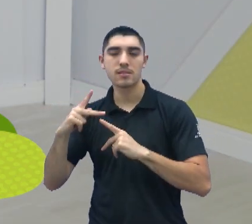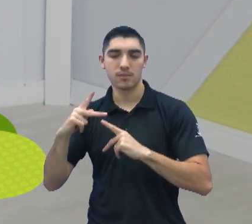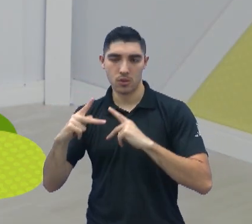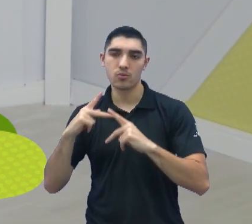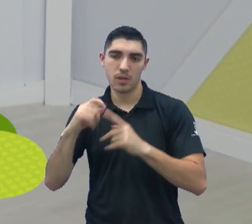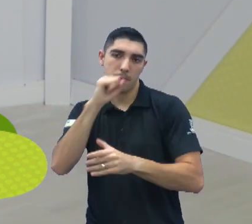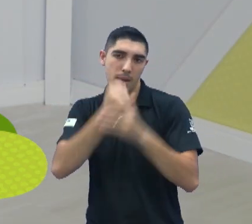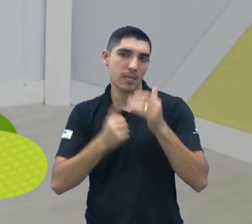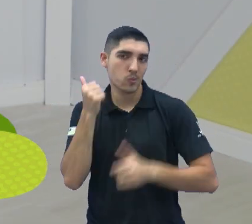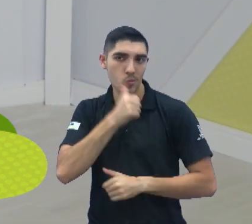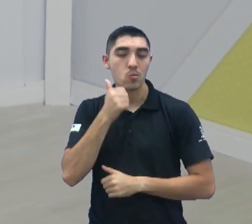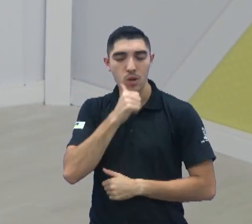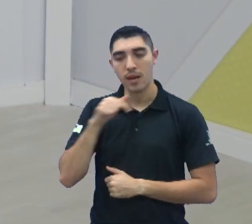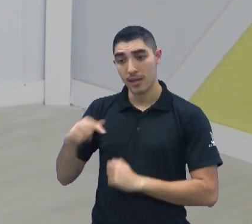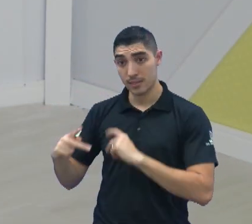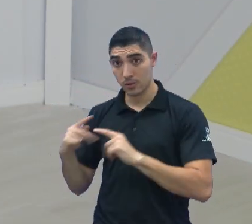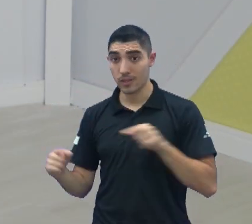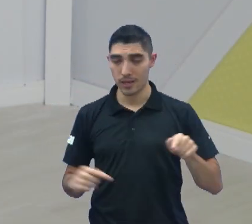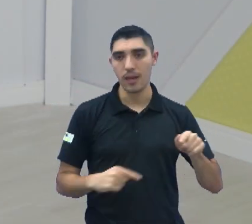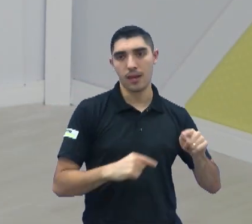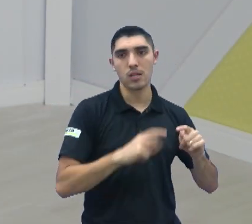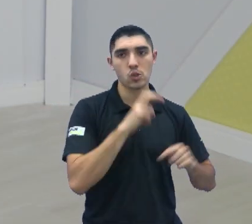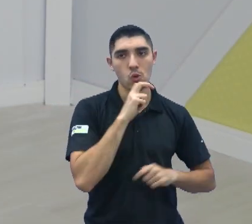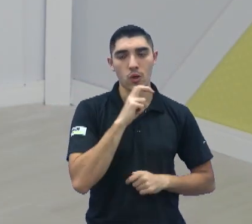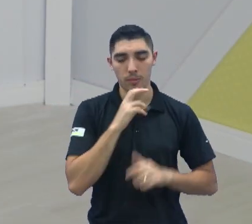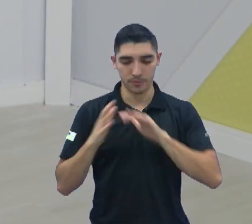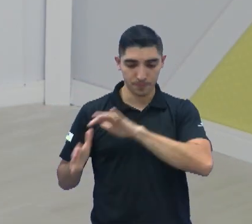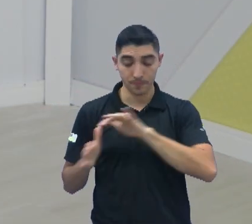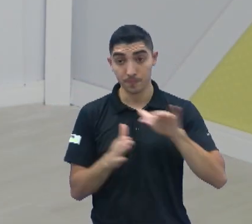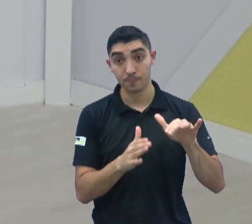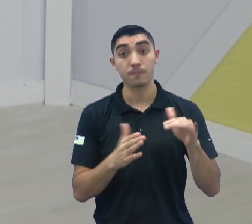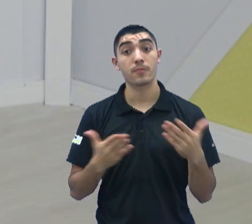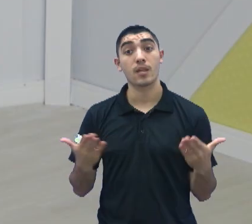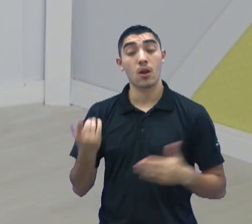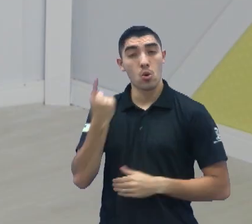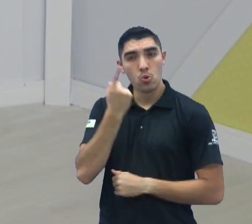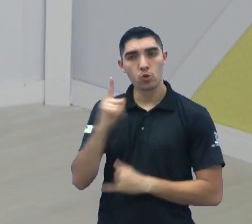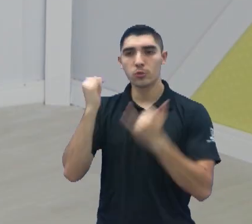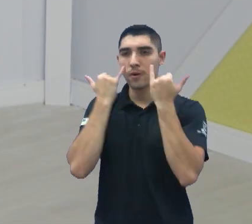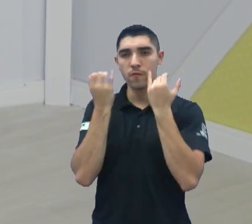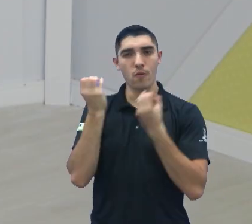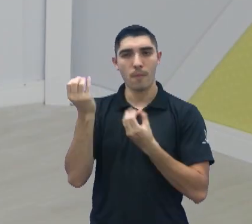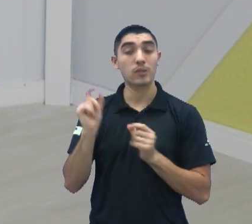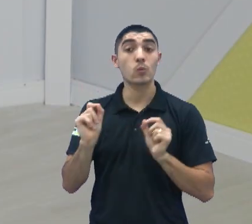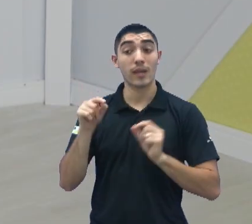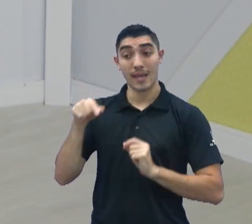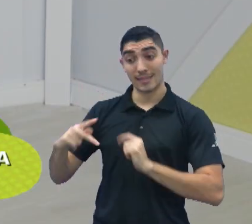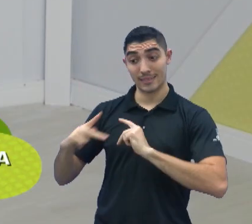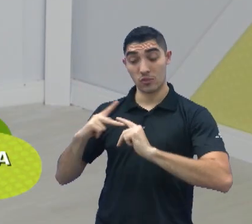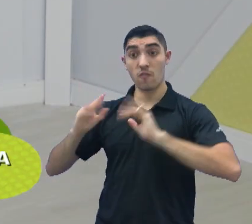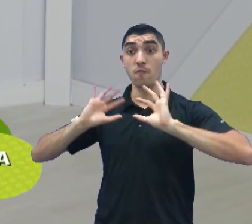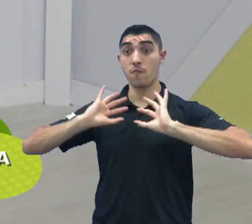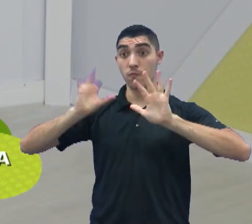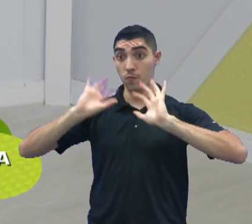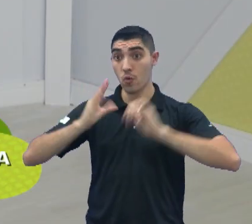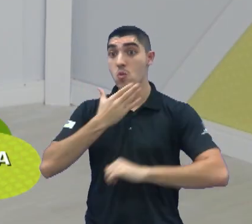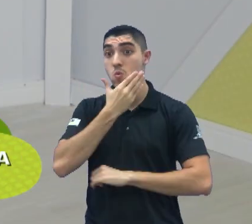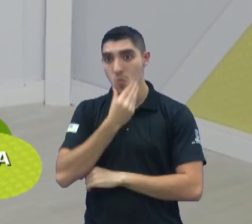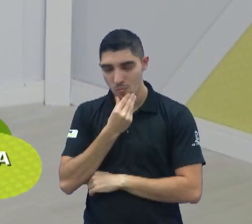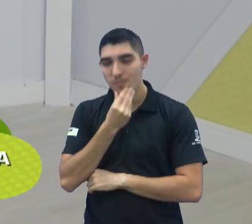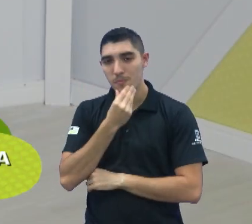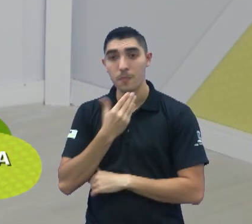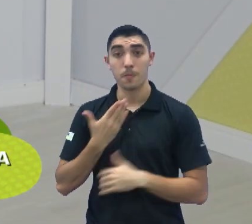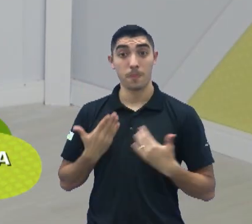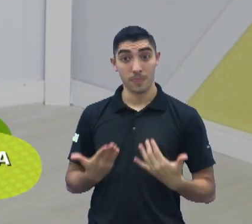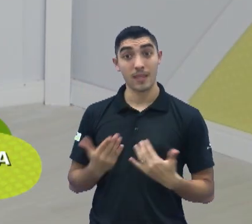no ginásio do Teatrão, tá certo? Paulito, mudando de assunto para a gente fechar o nosso Hora, falando falando de vôlei, o São José, o time masculino,